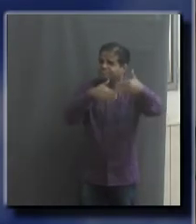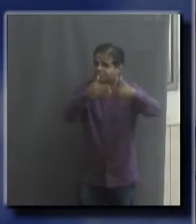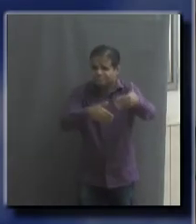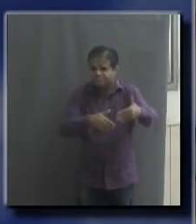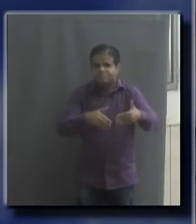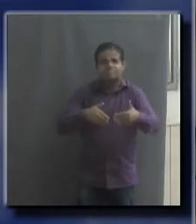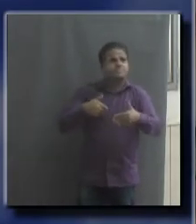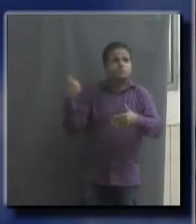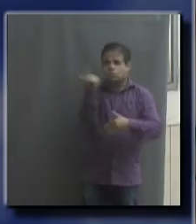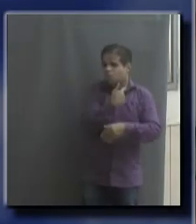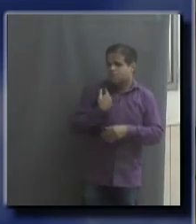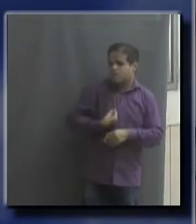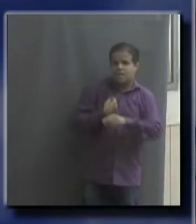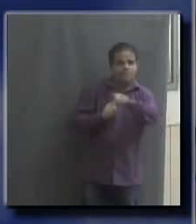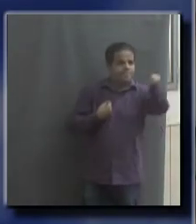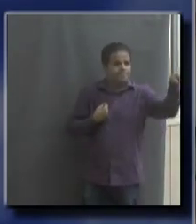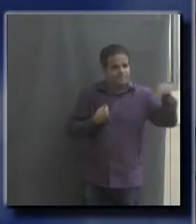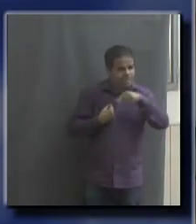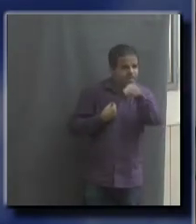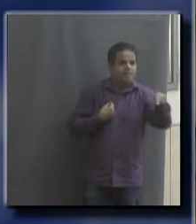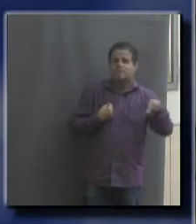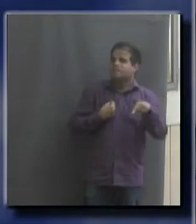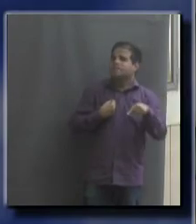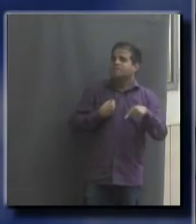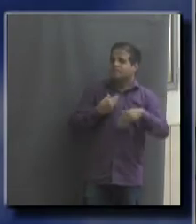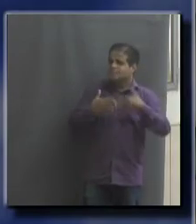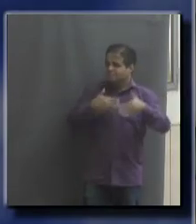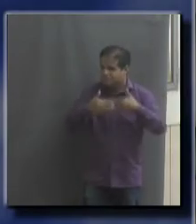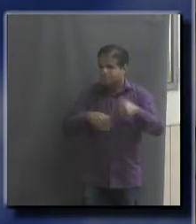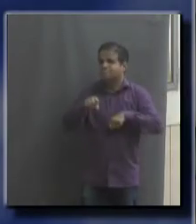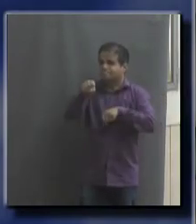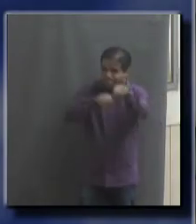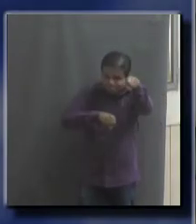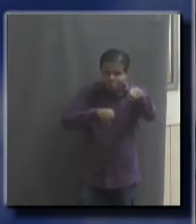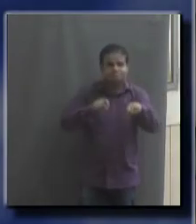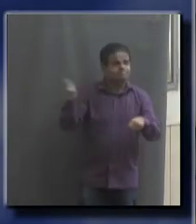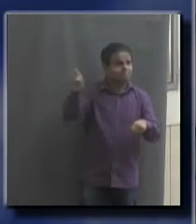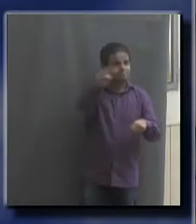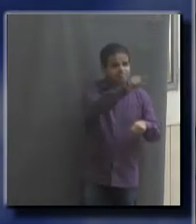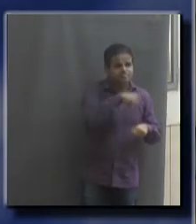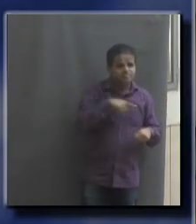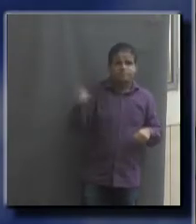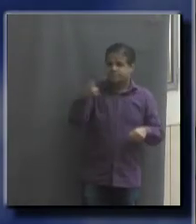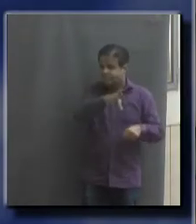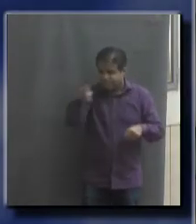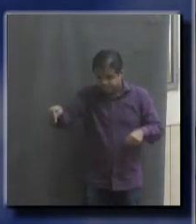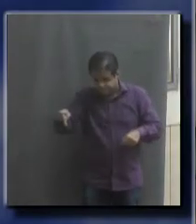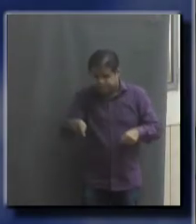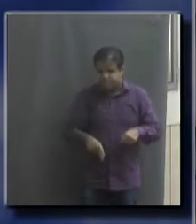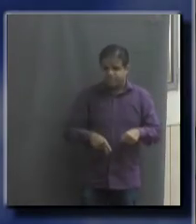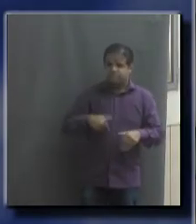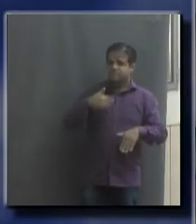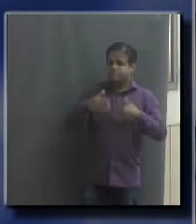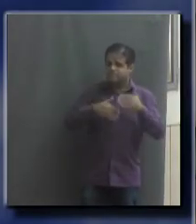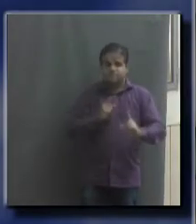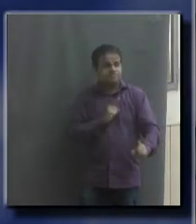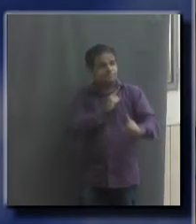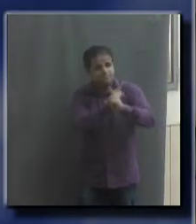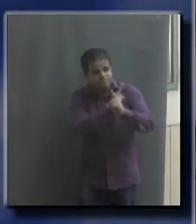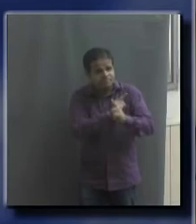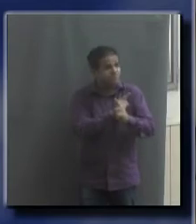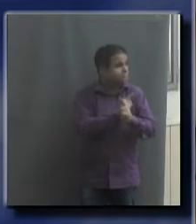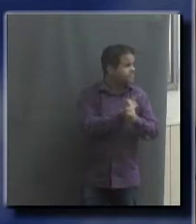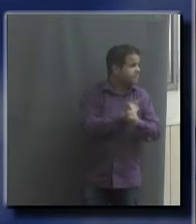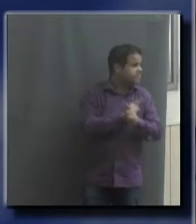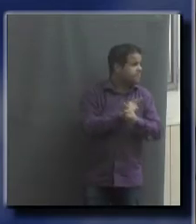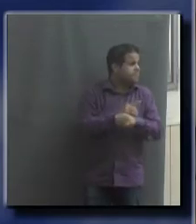nossa vida universitária, na nossa vida de docentes, e uma constante nos enfrentamentos que o